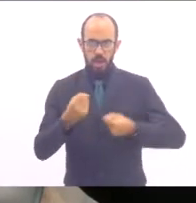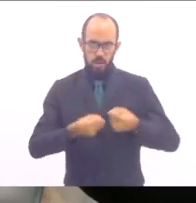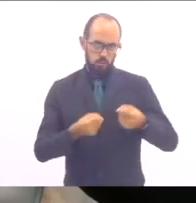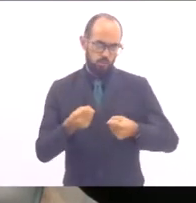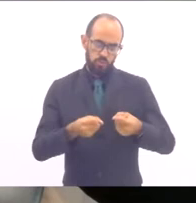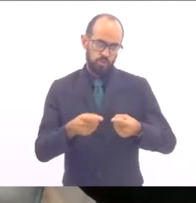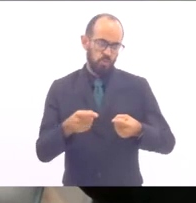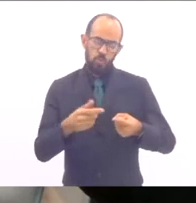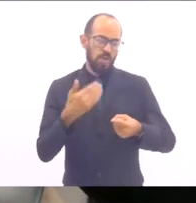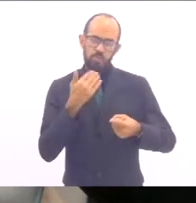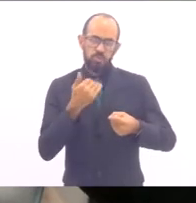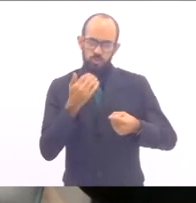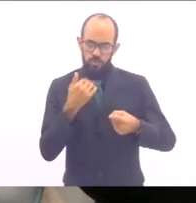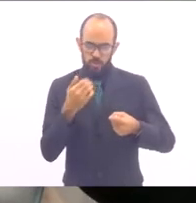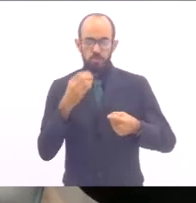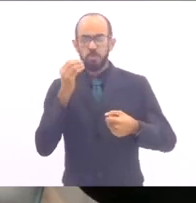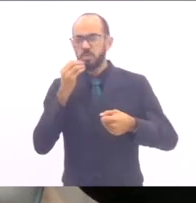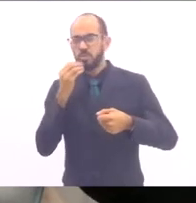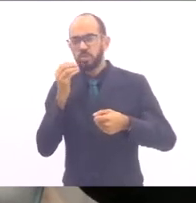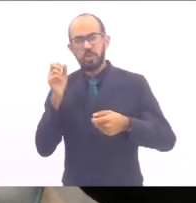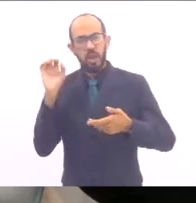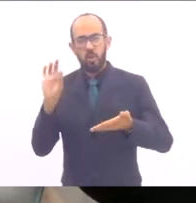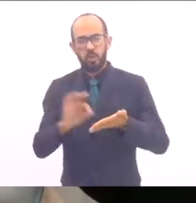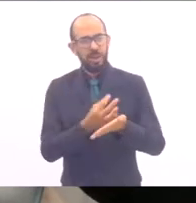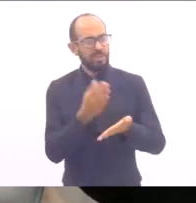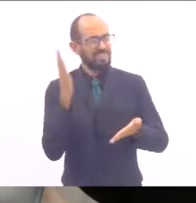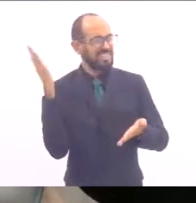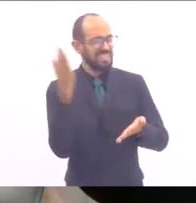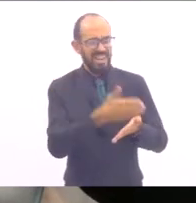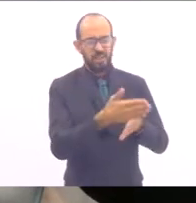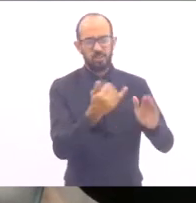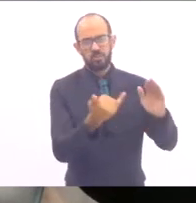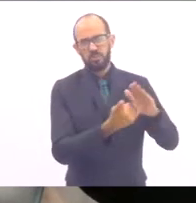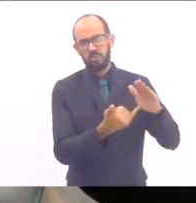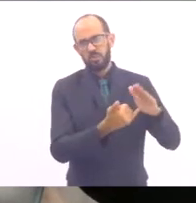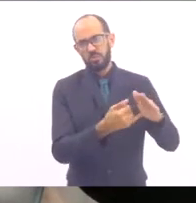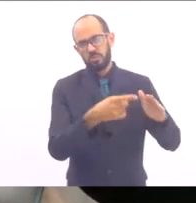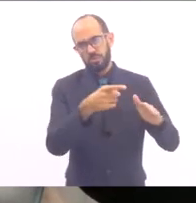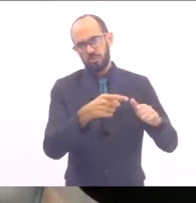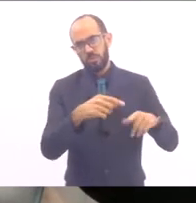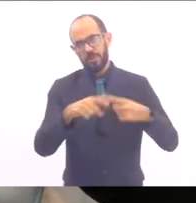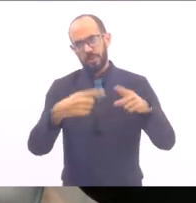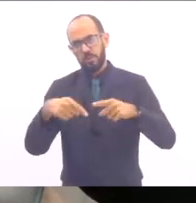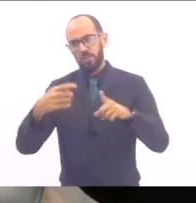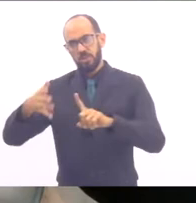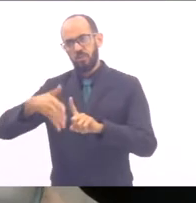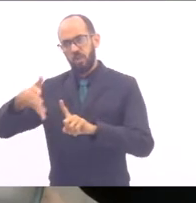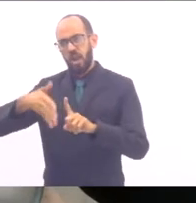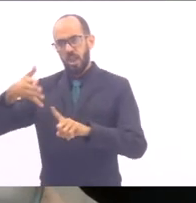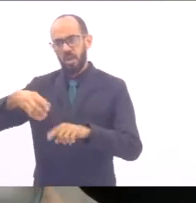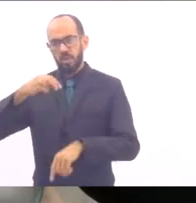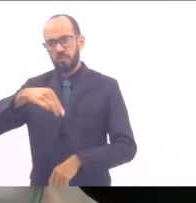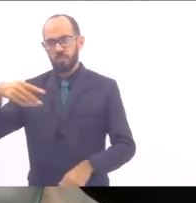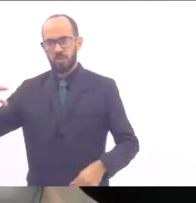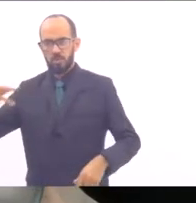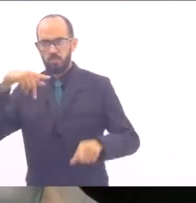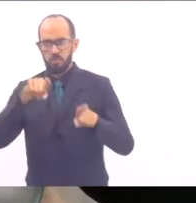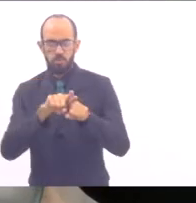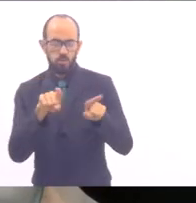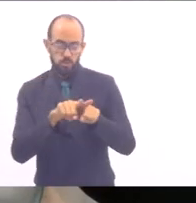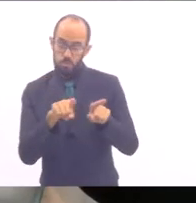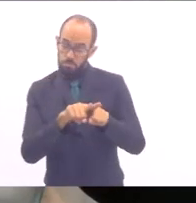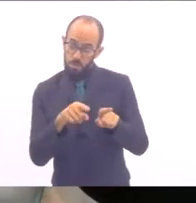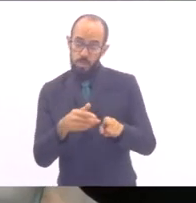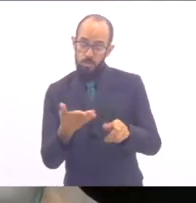estar contratando as cooperativas. Já deixo isso aqui como provocação também para a próxima fala, que provavelmente é do Ministério Público.